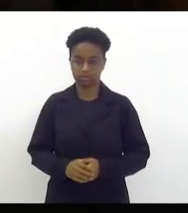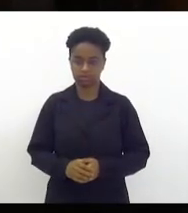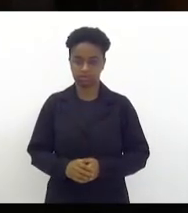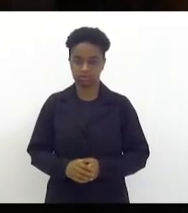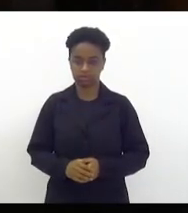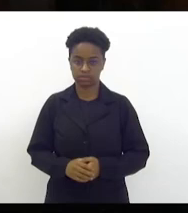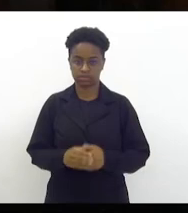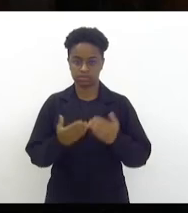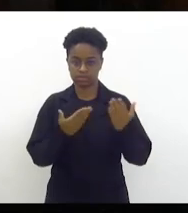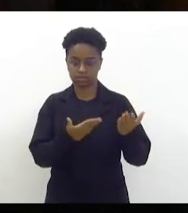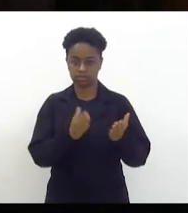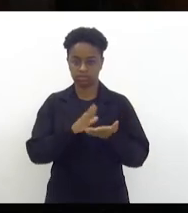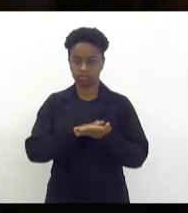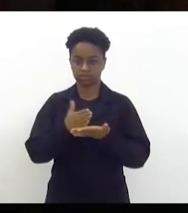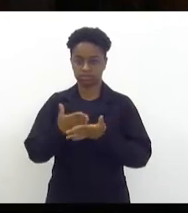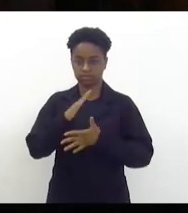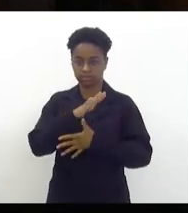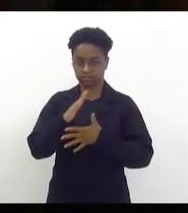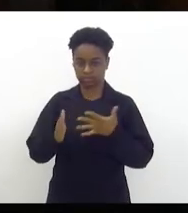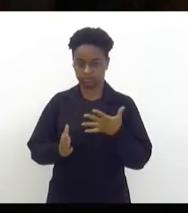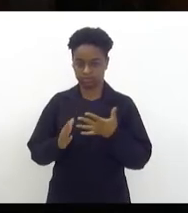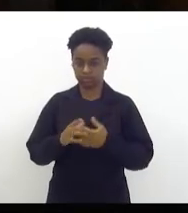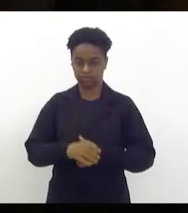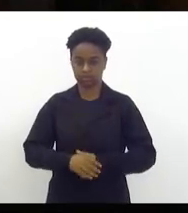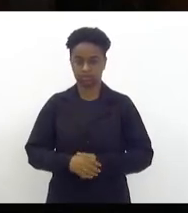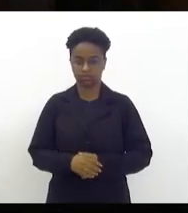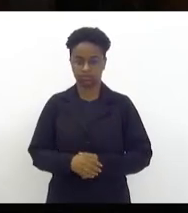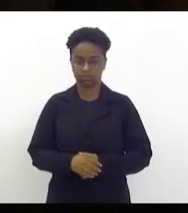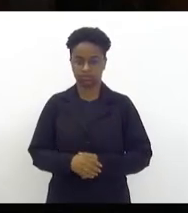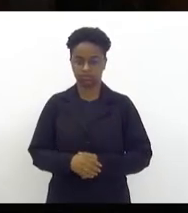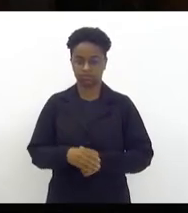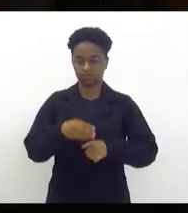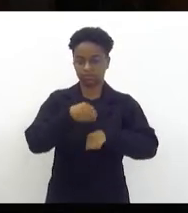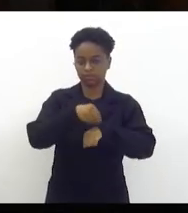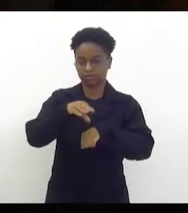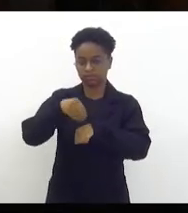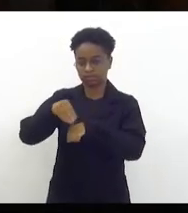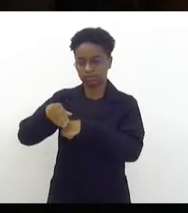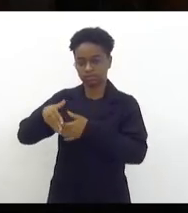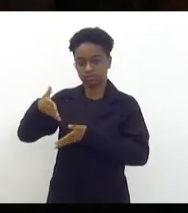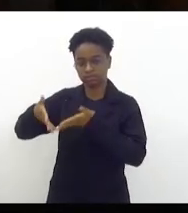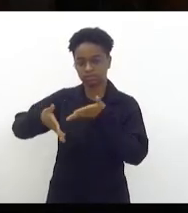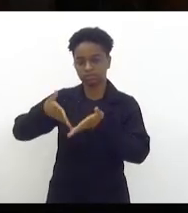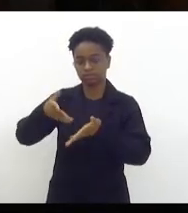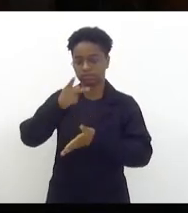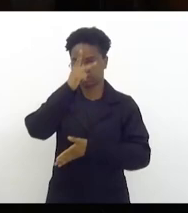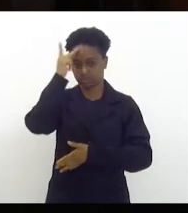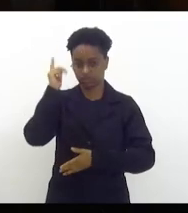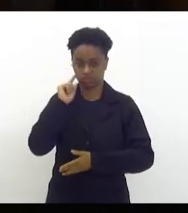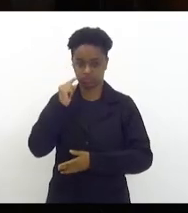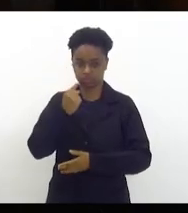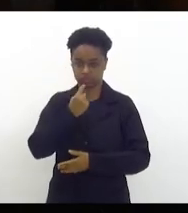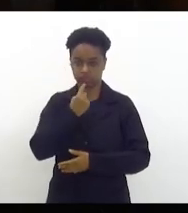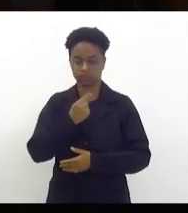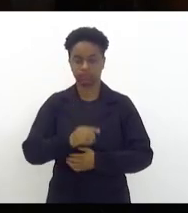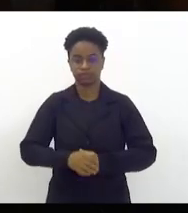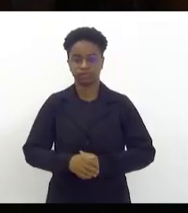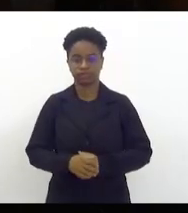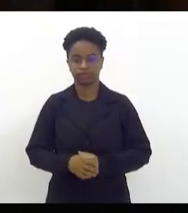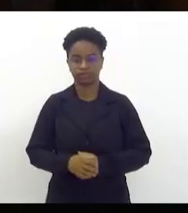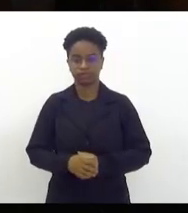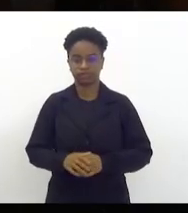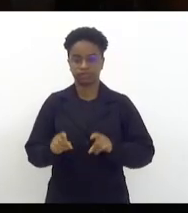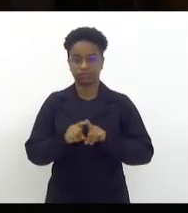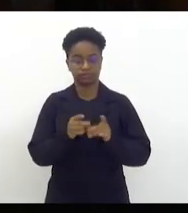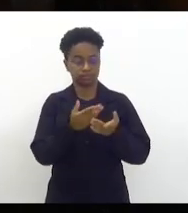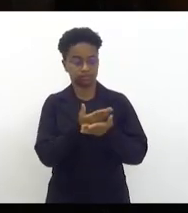senhora intérprete da língua de Libras, que leva a nossa voz aos deficientes auditivos, senhoras